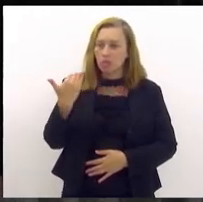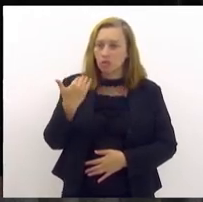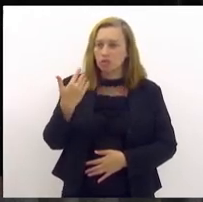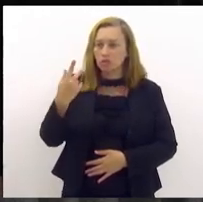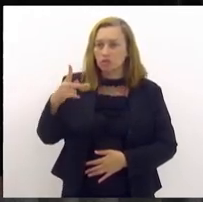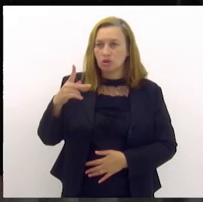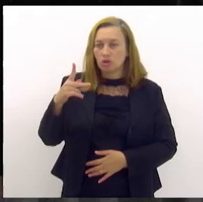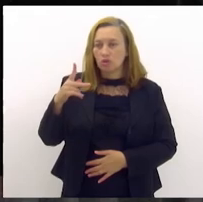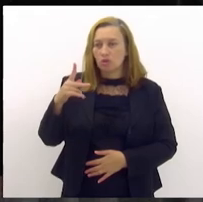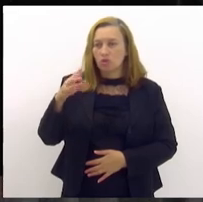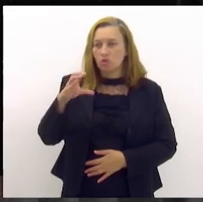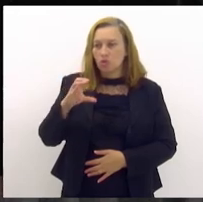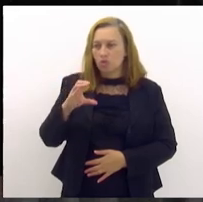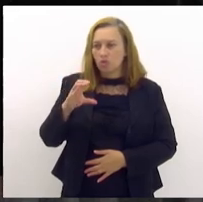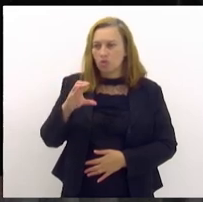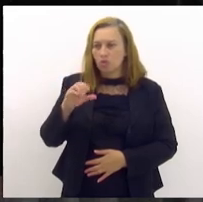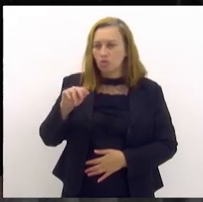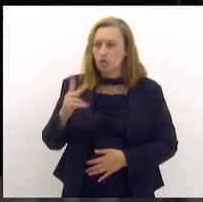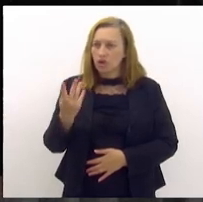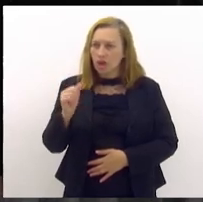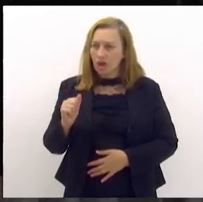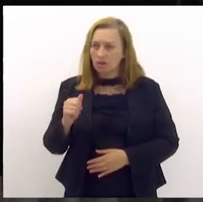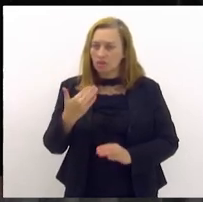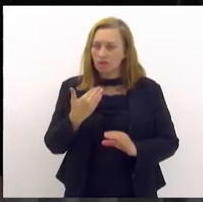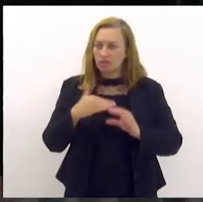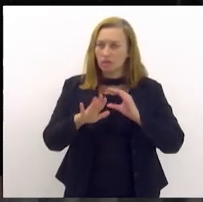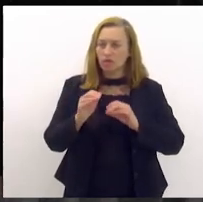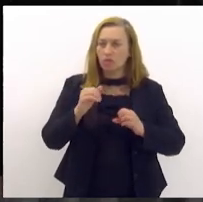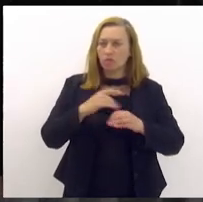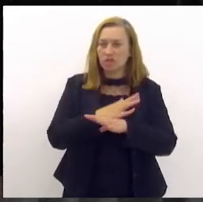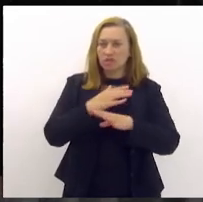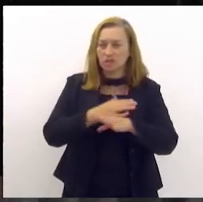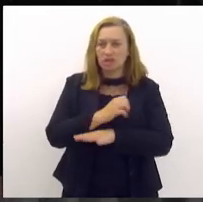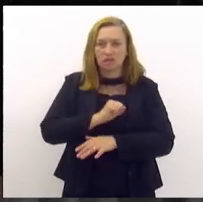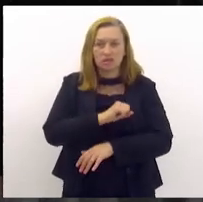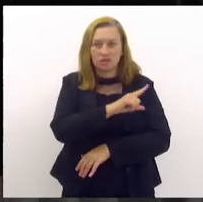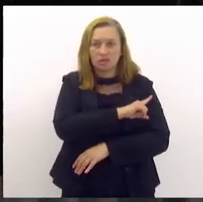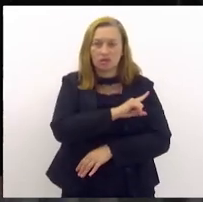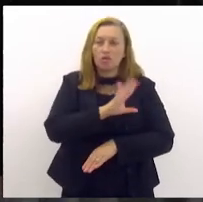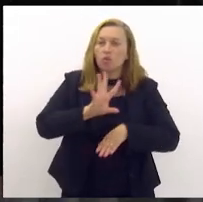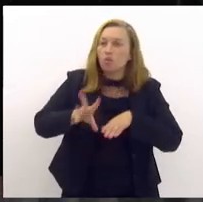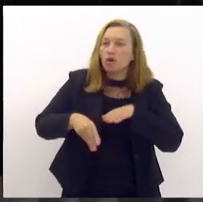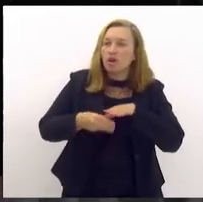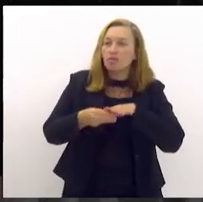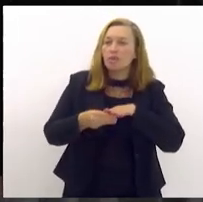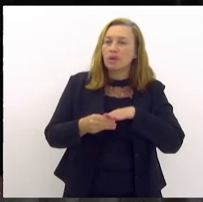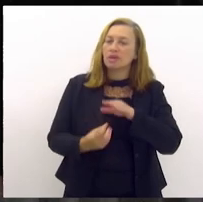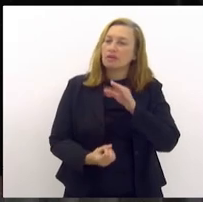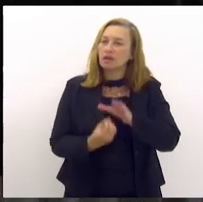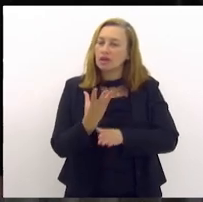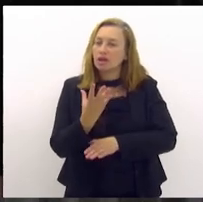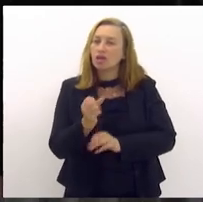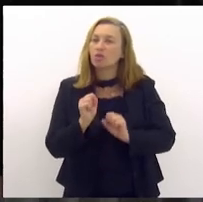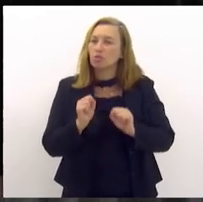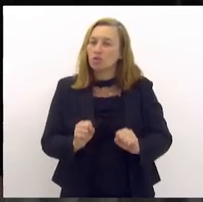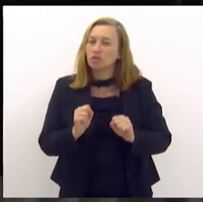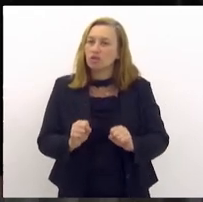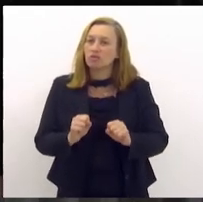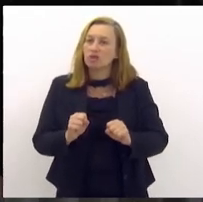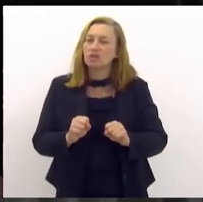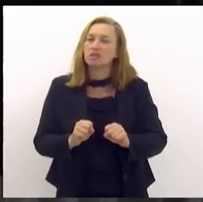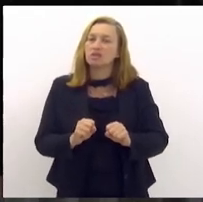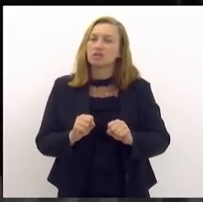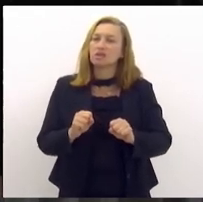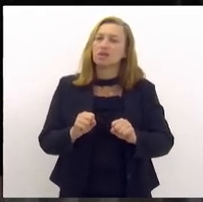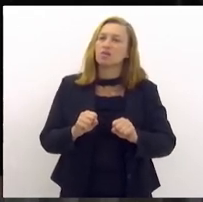o deputado destinou para a cidade de São Gonçalo uma emenda participativa, onde pudemos fazer uma plenária com